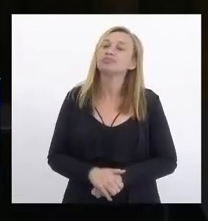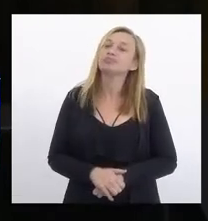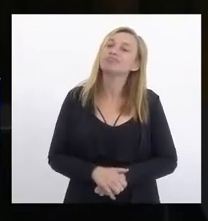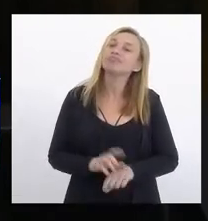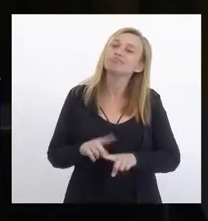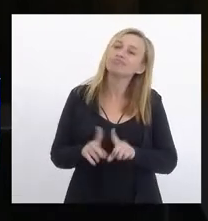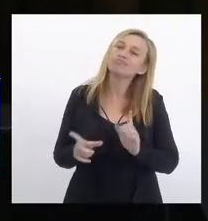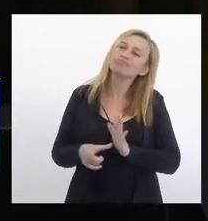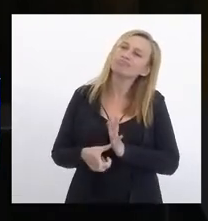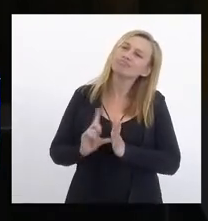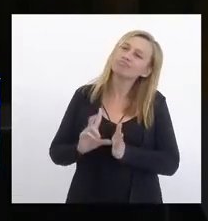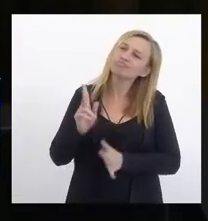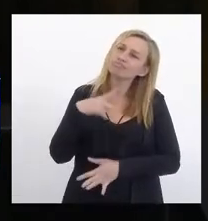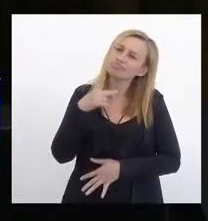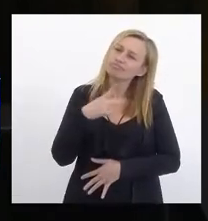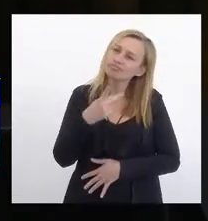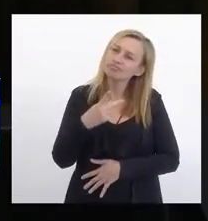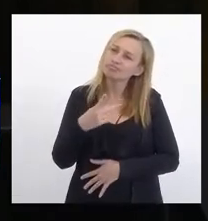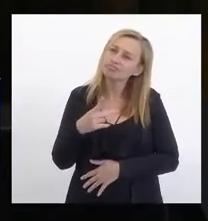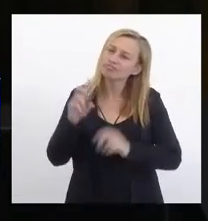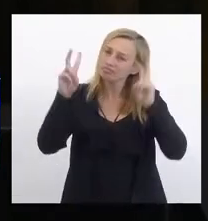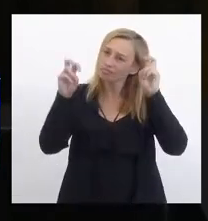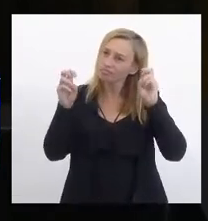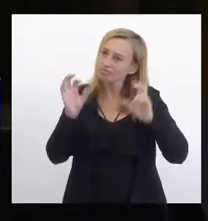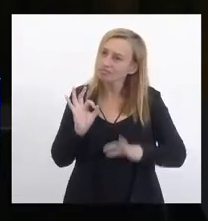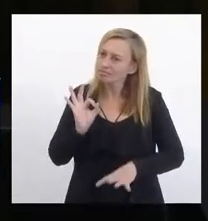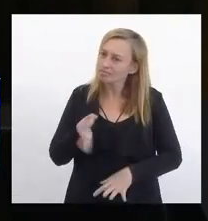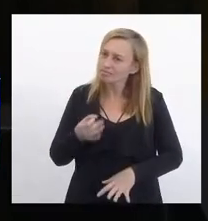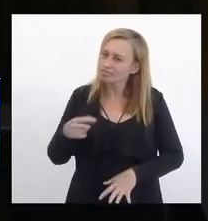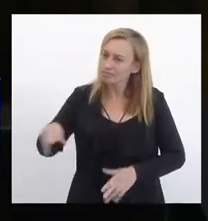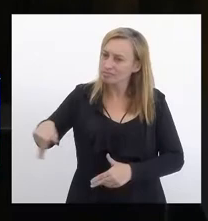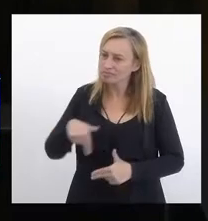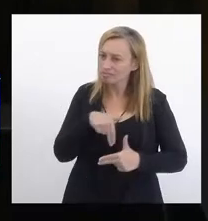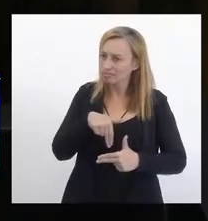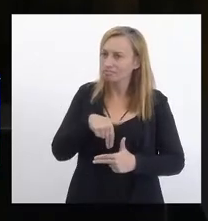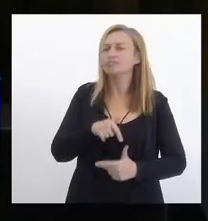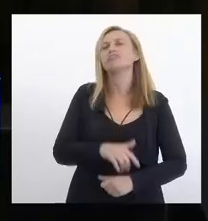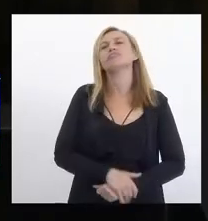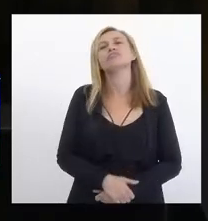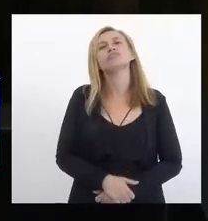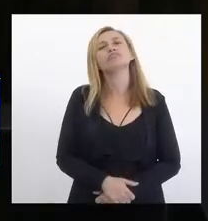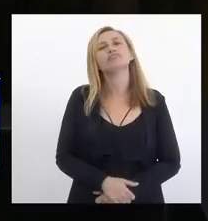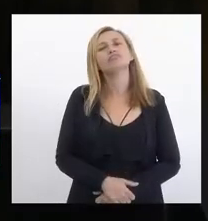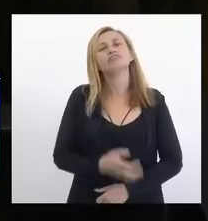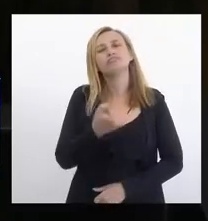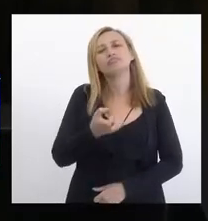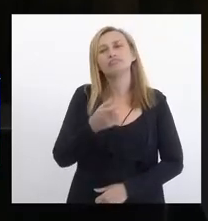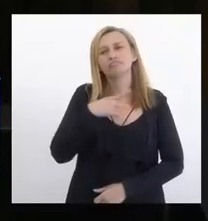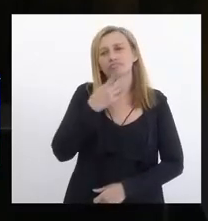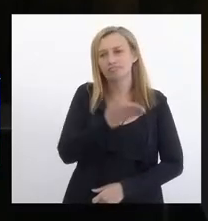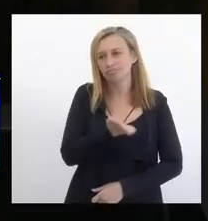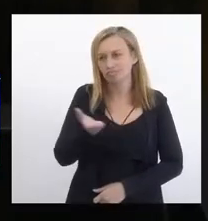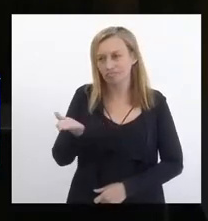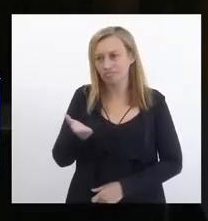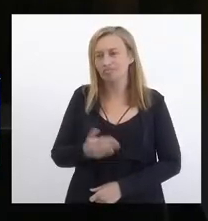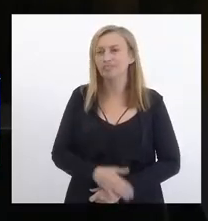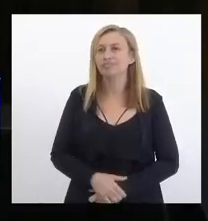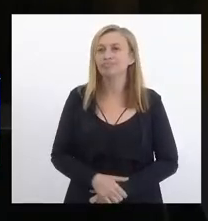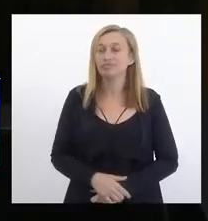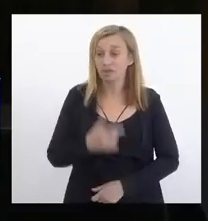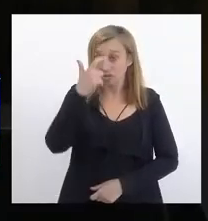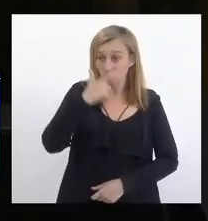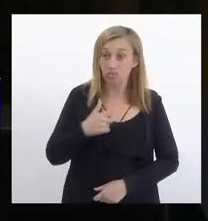Mas antes de falar a finalidade fim na qual eu me propus a estar aqui, eu queria dizer para vocês que eu